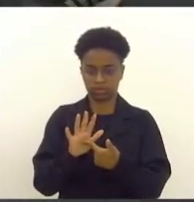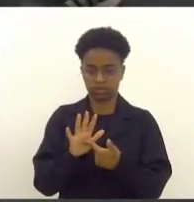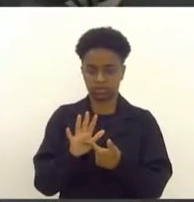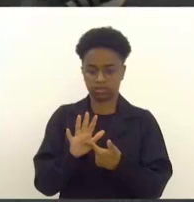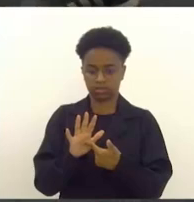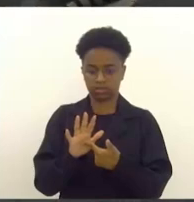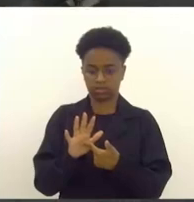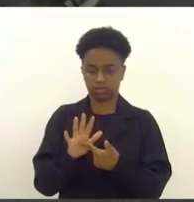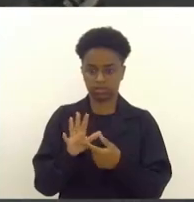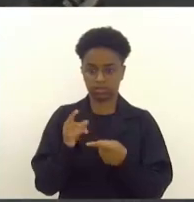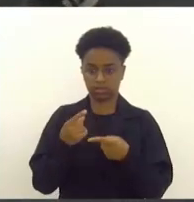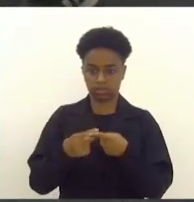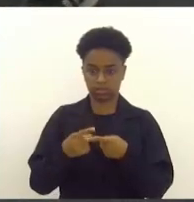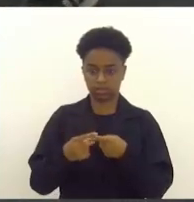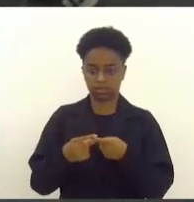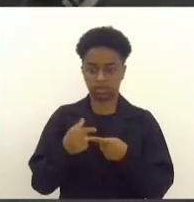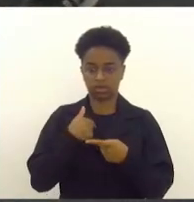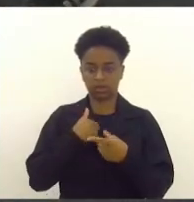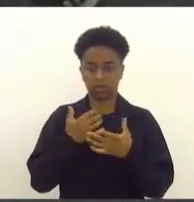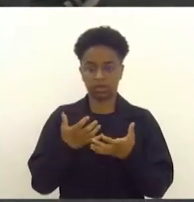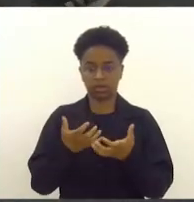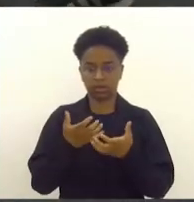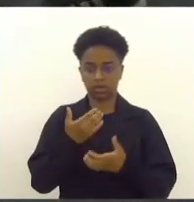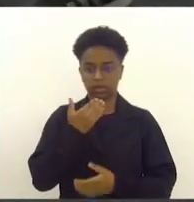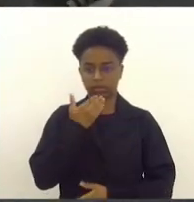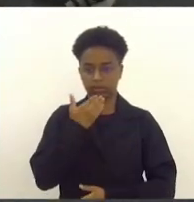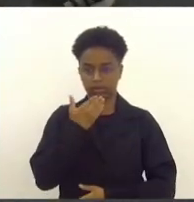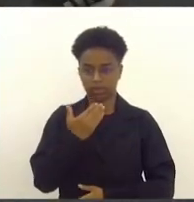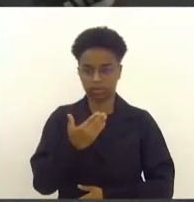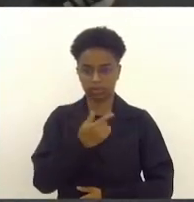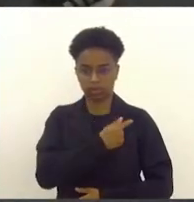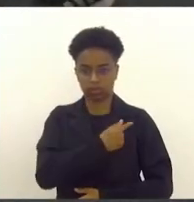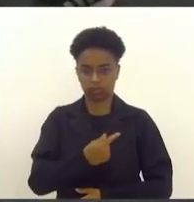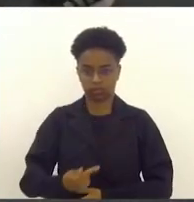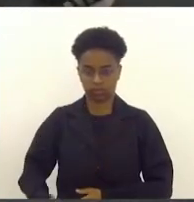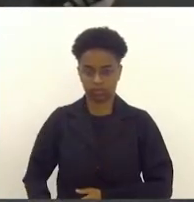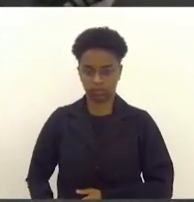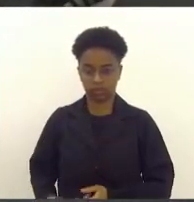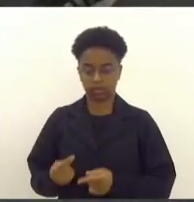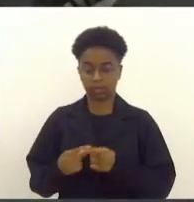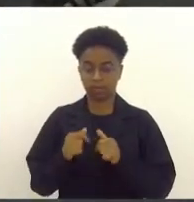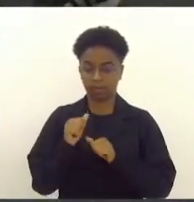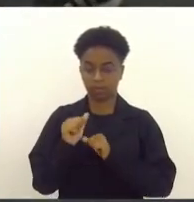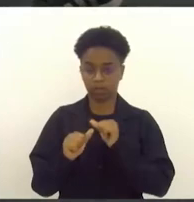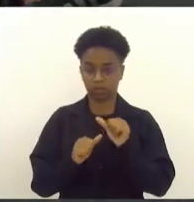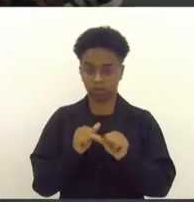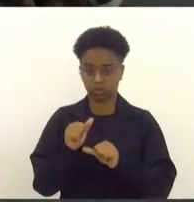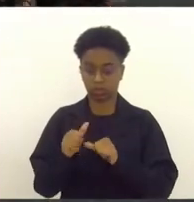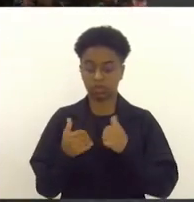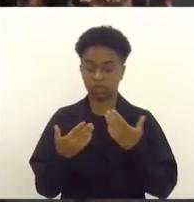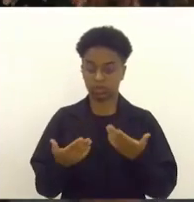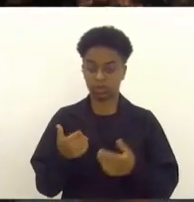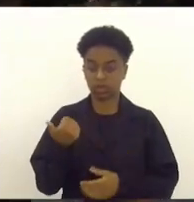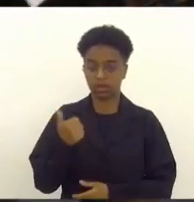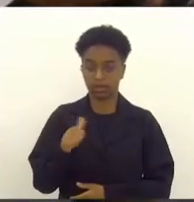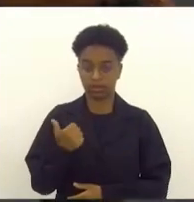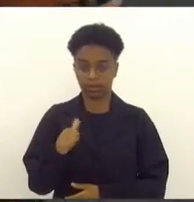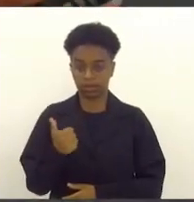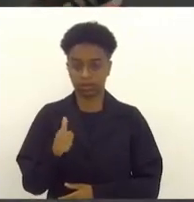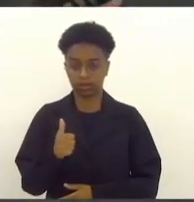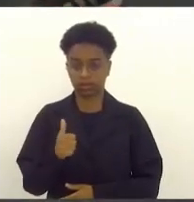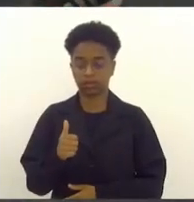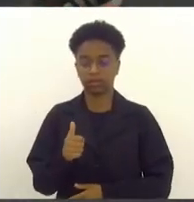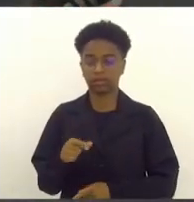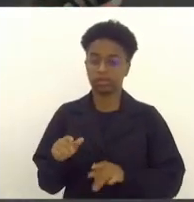porque eu queria solicitar o governador mudou e o projeto desse primeiro tá vendido